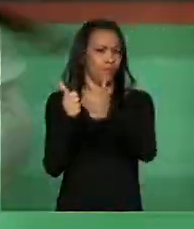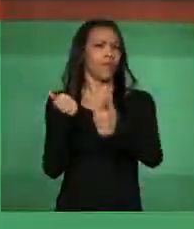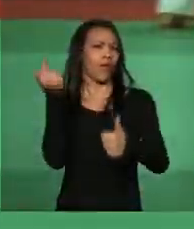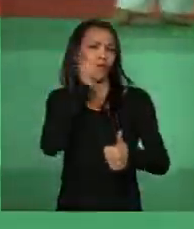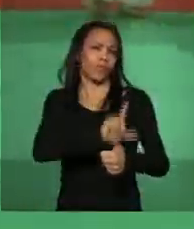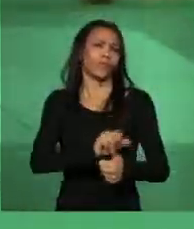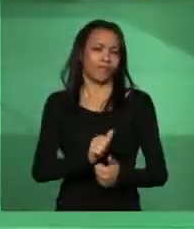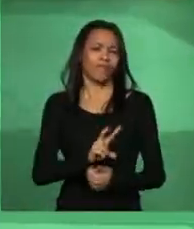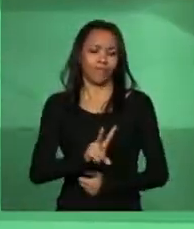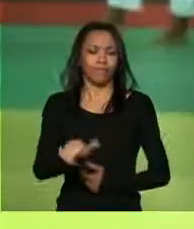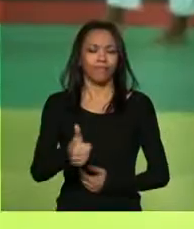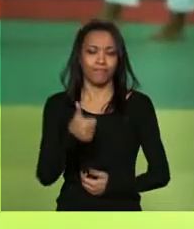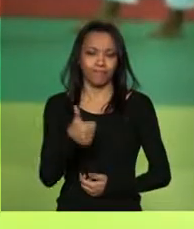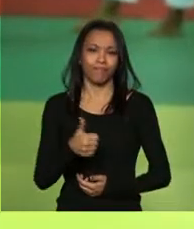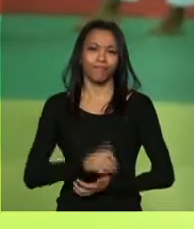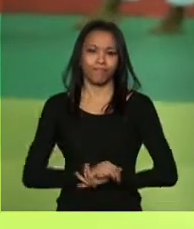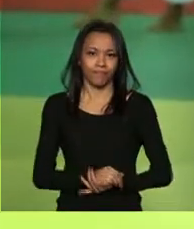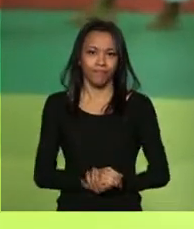resultado.